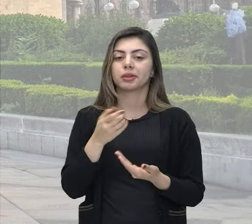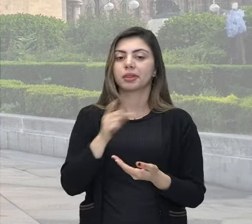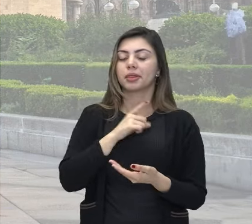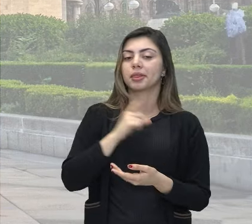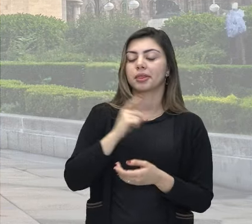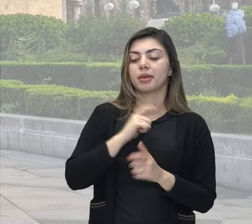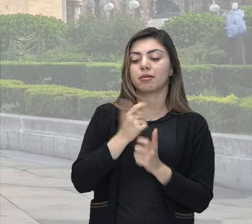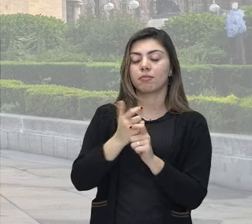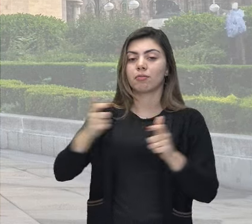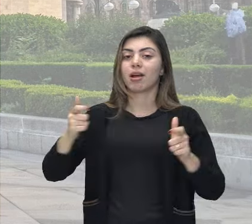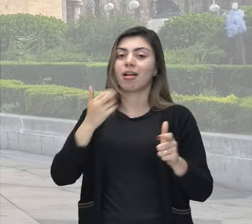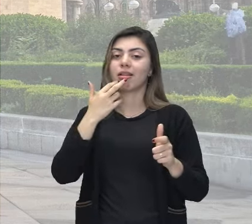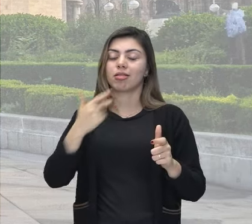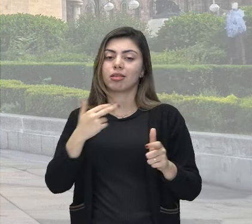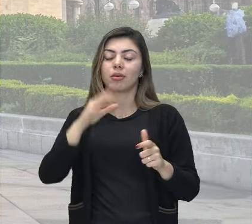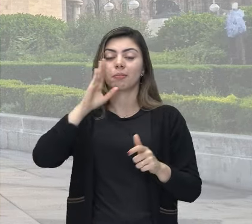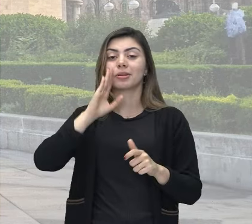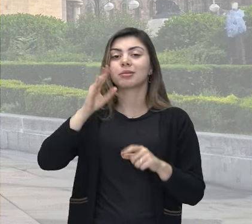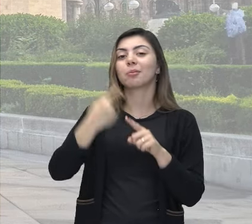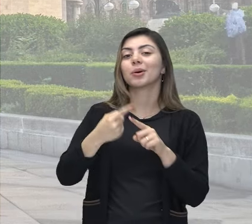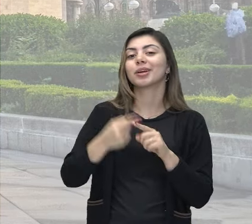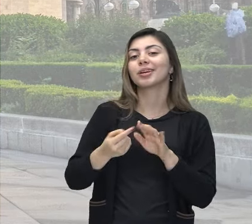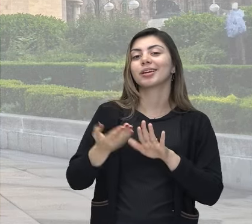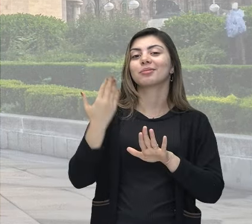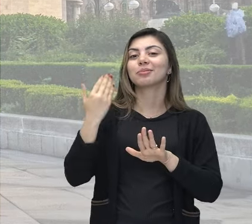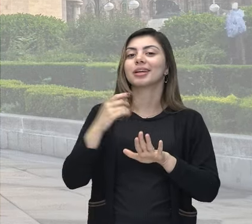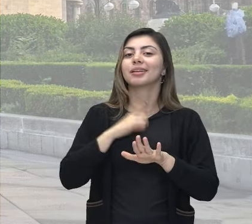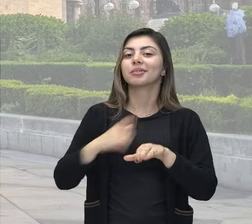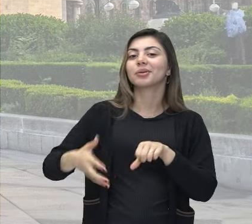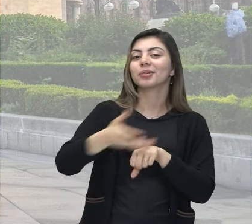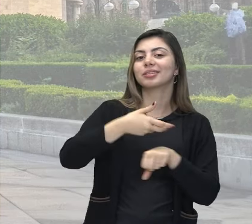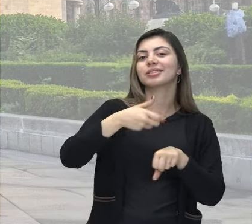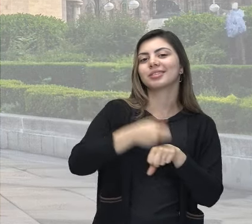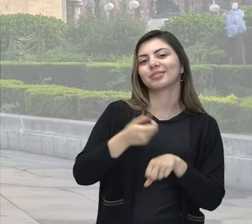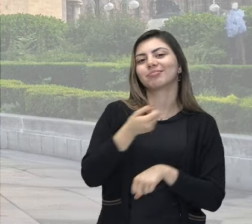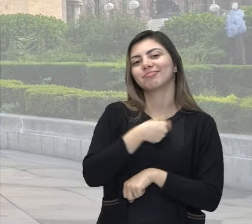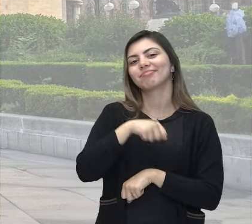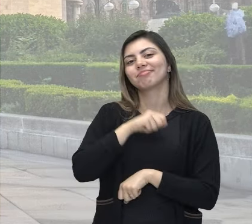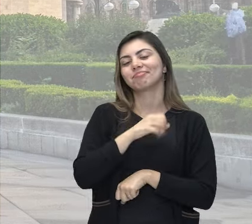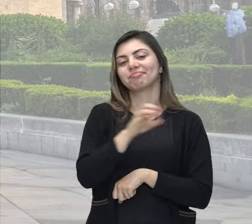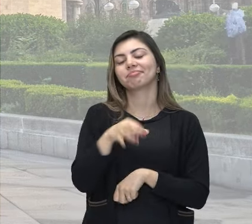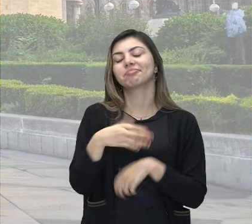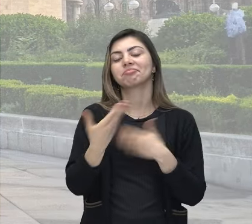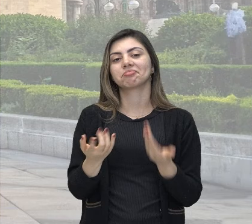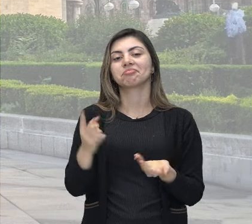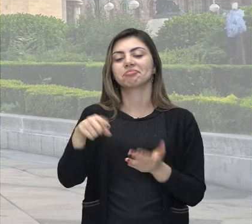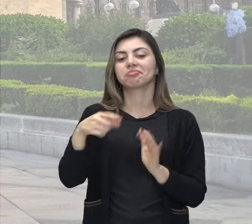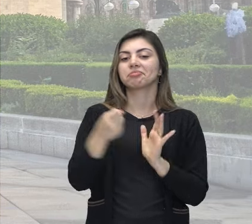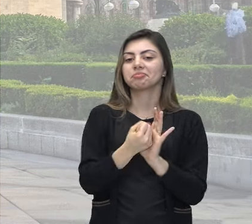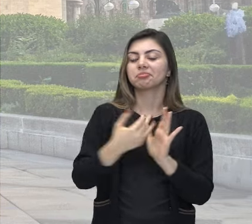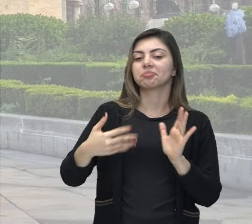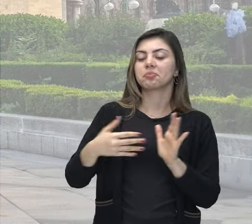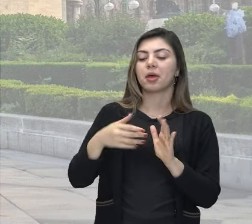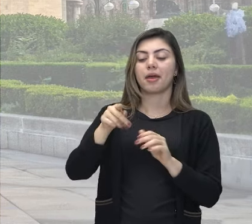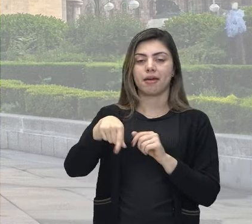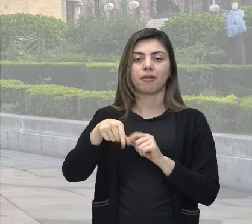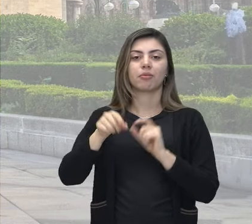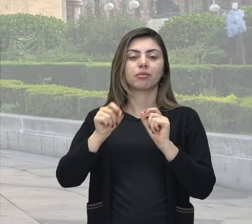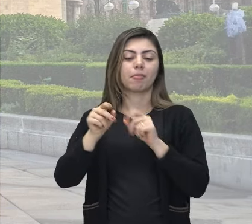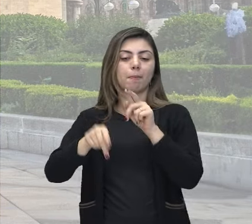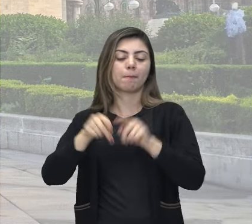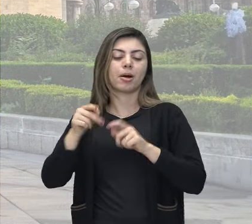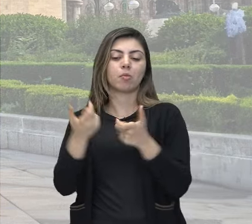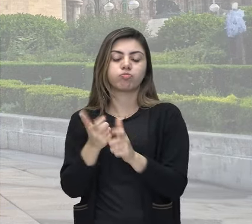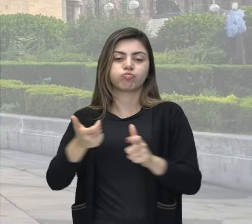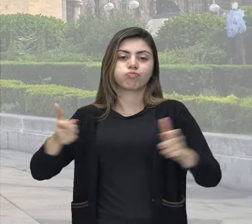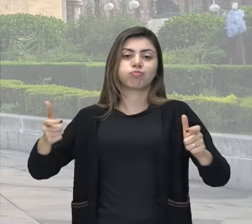aí com os espanhóis. Então, acaba tendo essa característica também de ser aí o mais